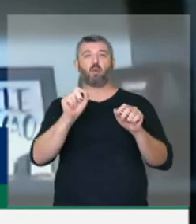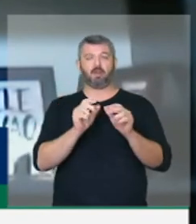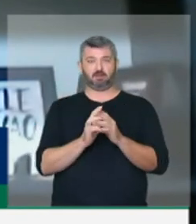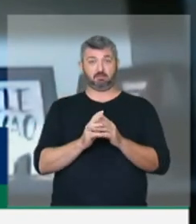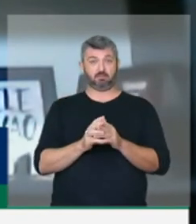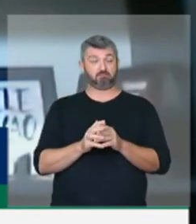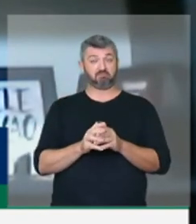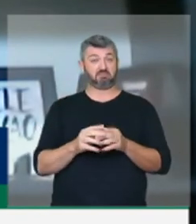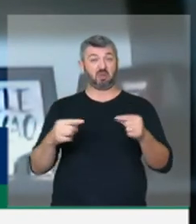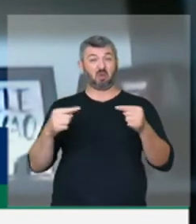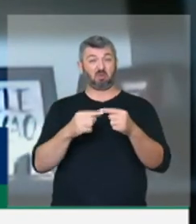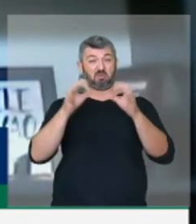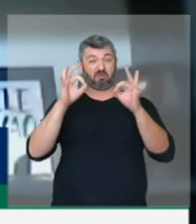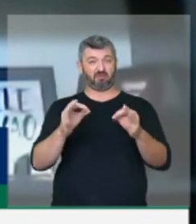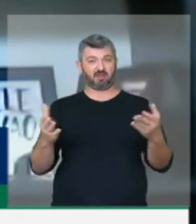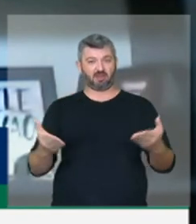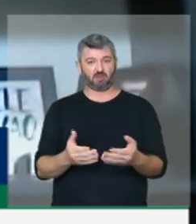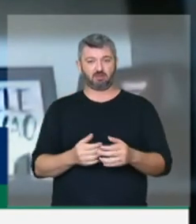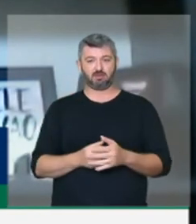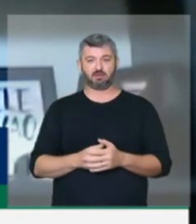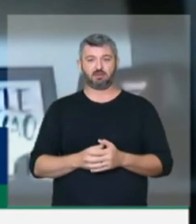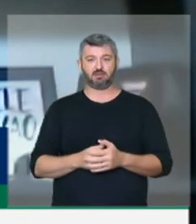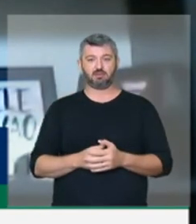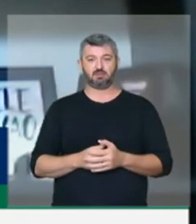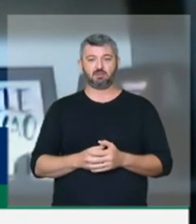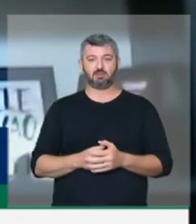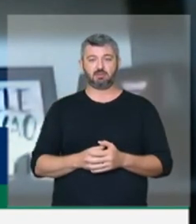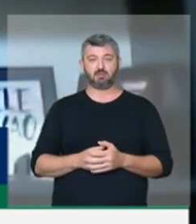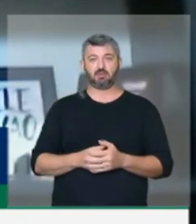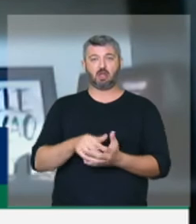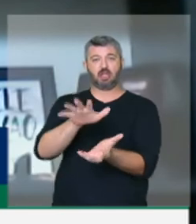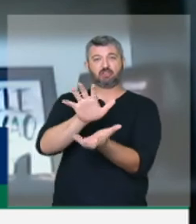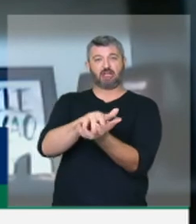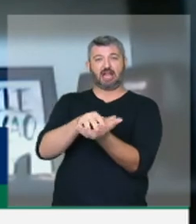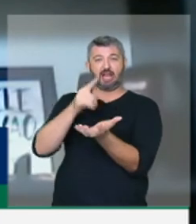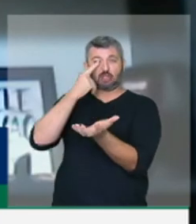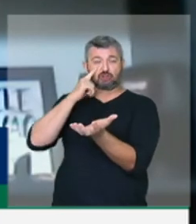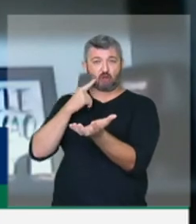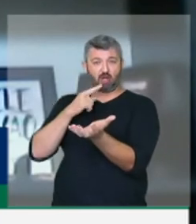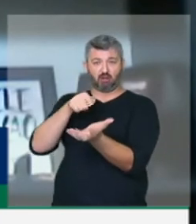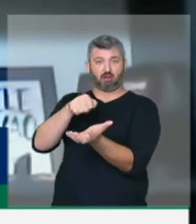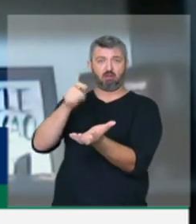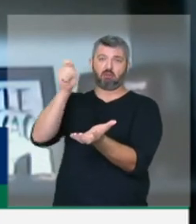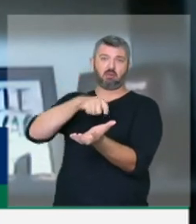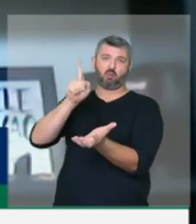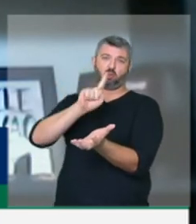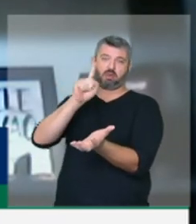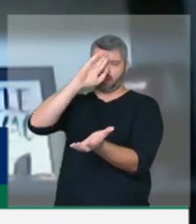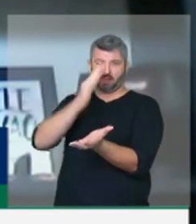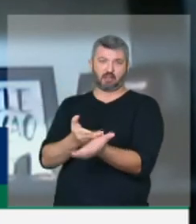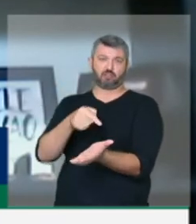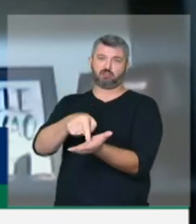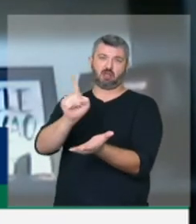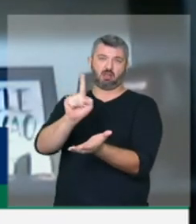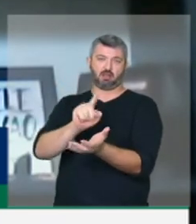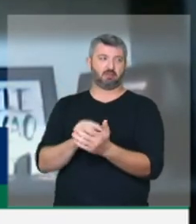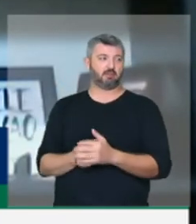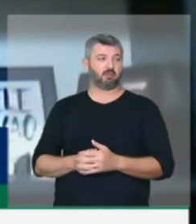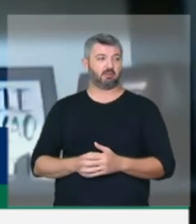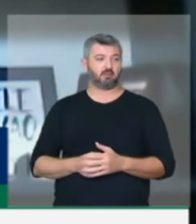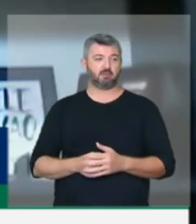nesse momento. Não acreditamos em lágrimas de crocodilo. É cada vez mais notório